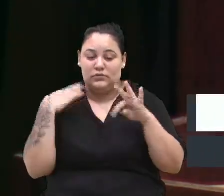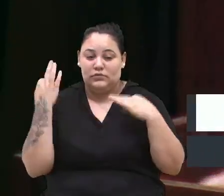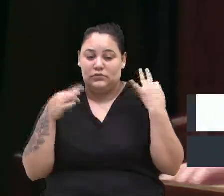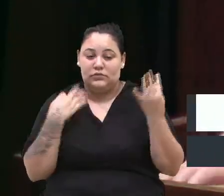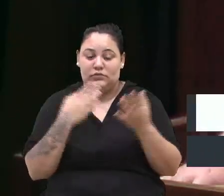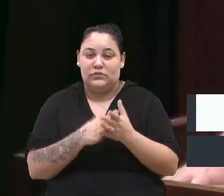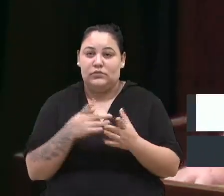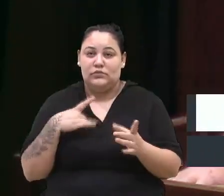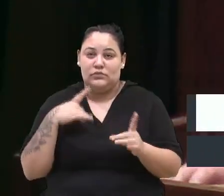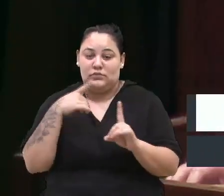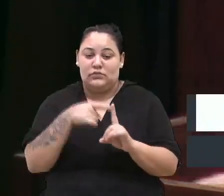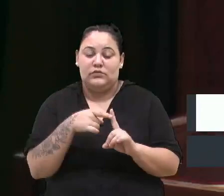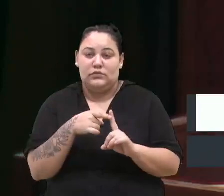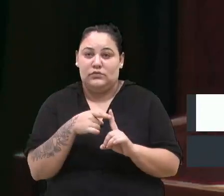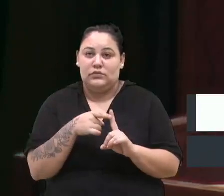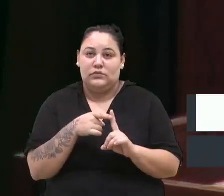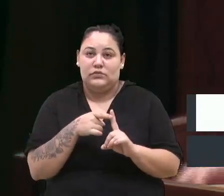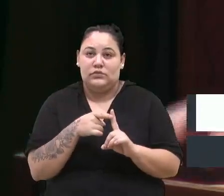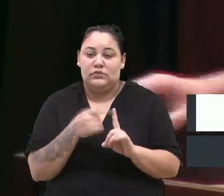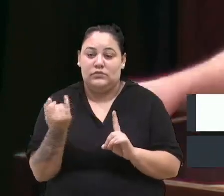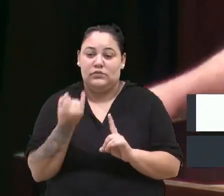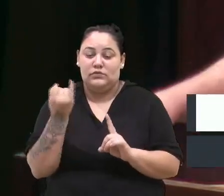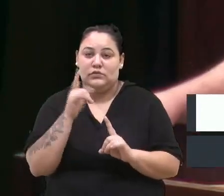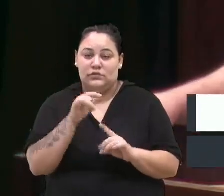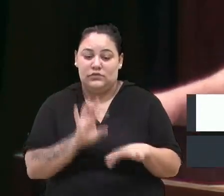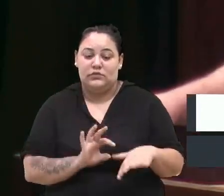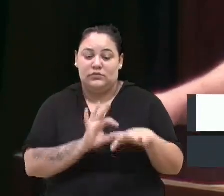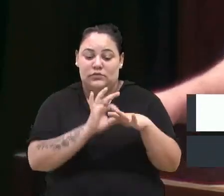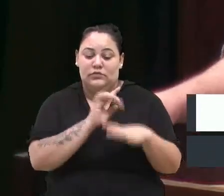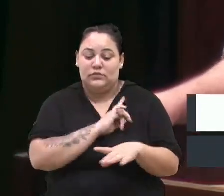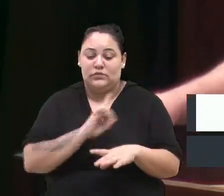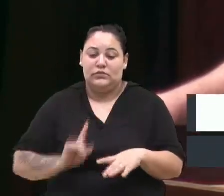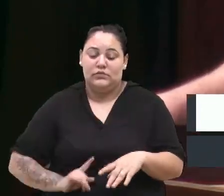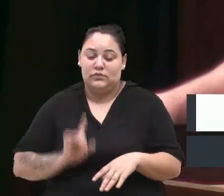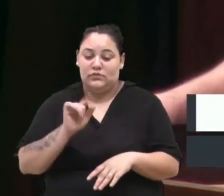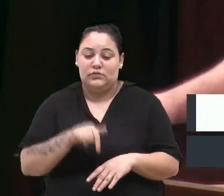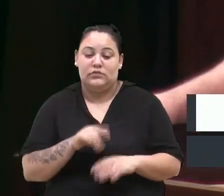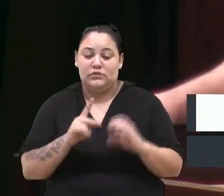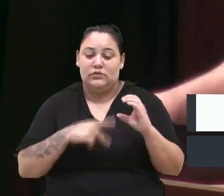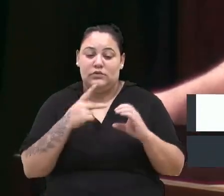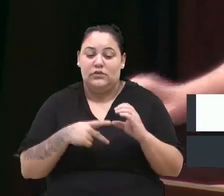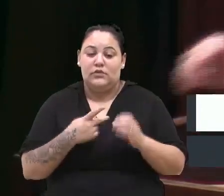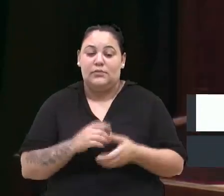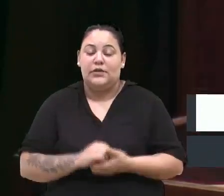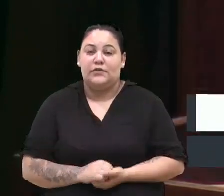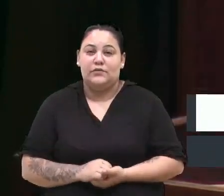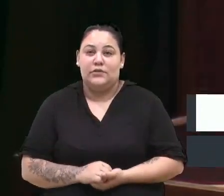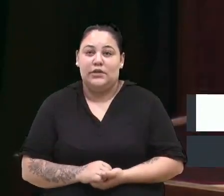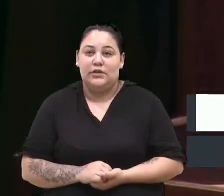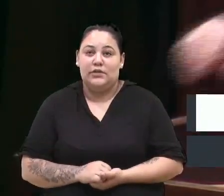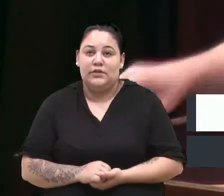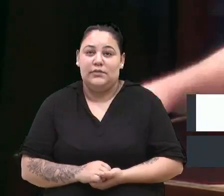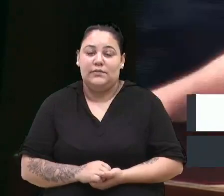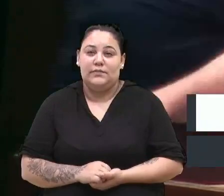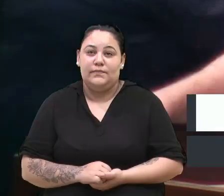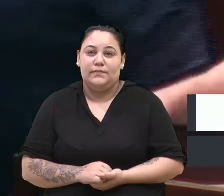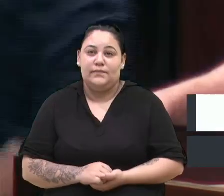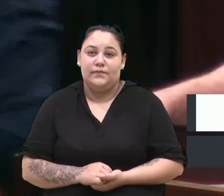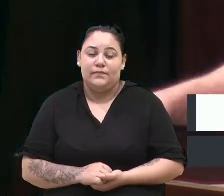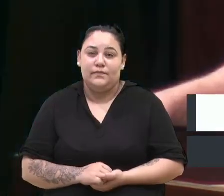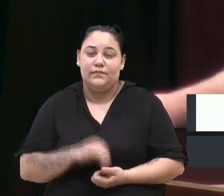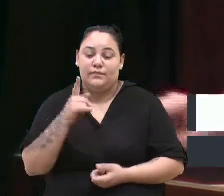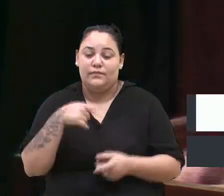que é a missão, de ser o líder do governo aqui na Câmara de Vereadores. Fazendo, então,